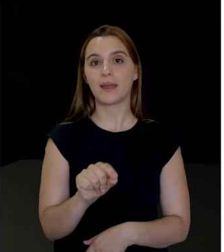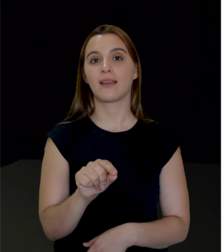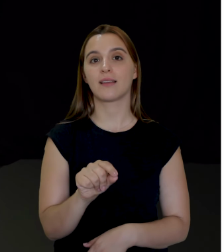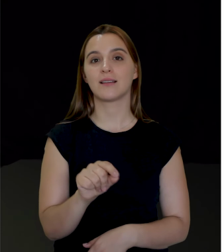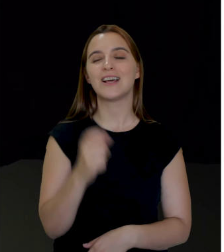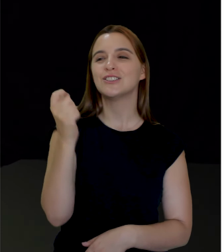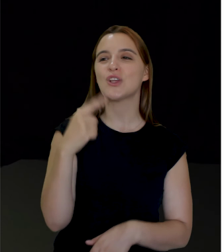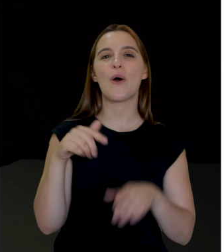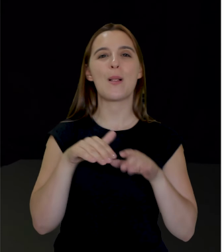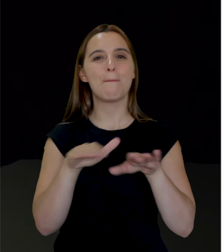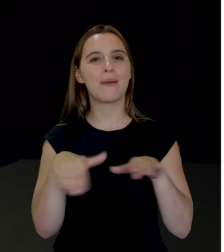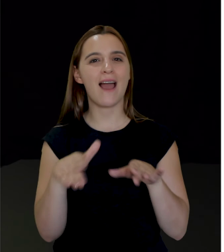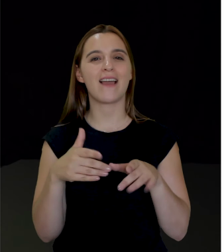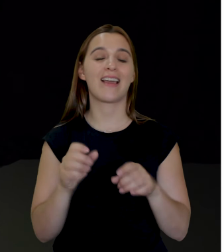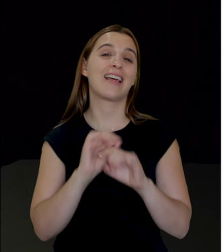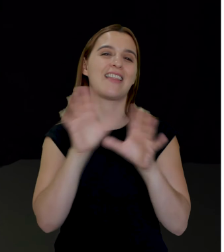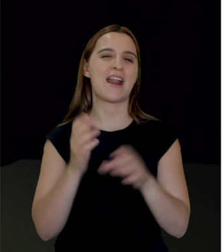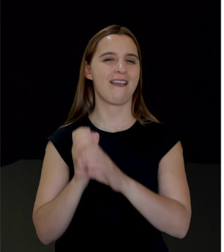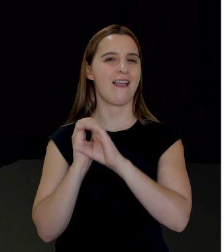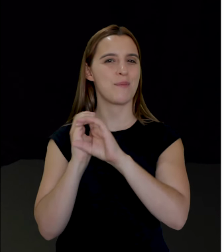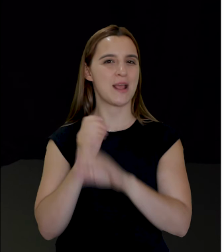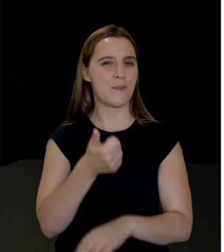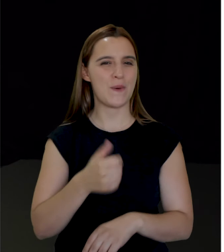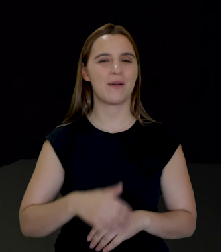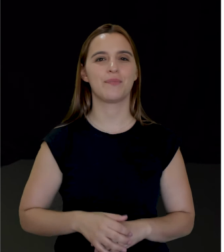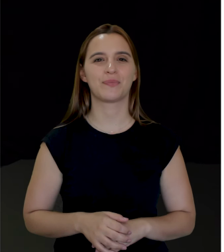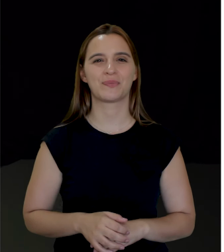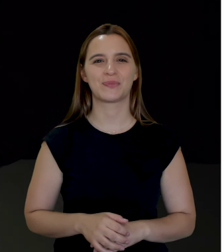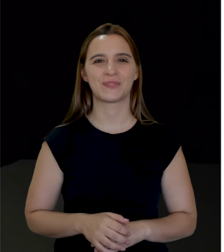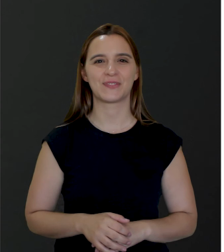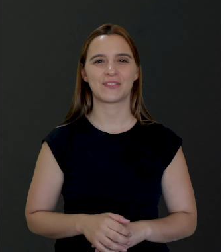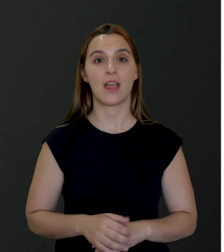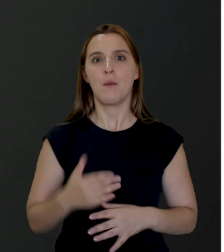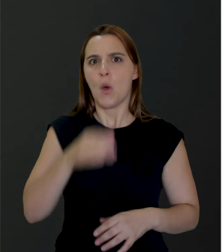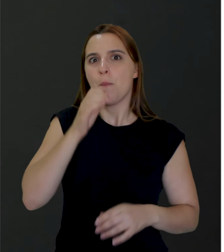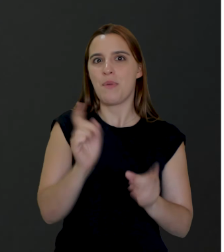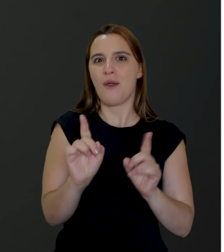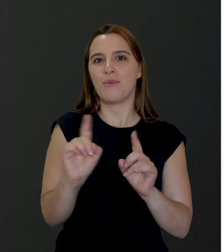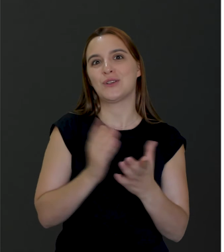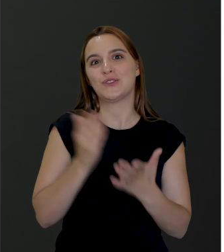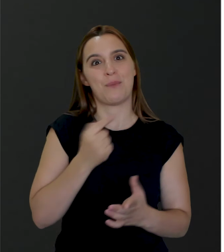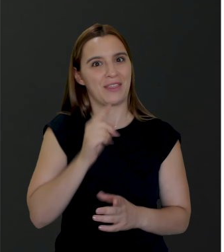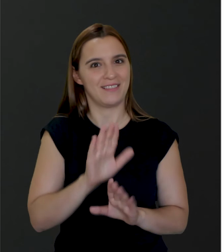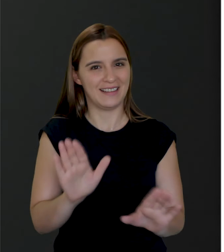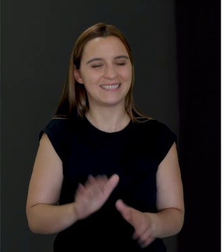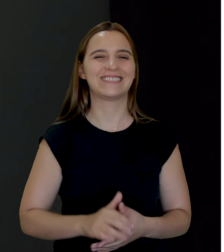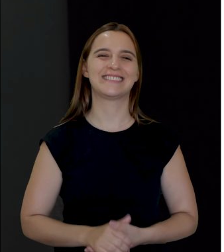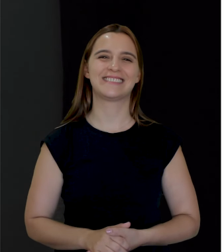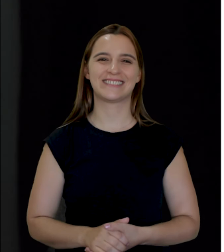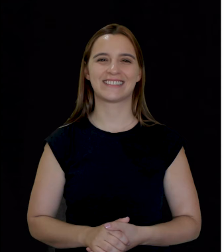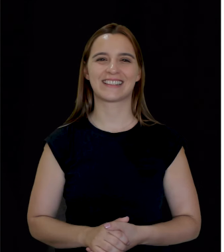sol, ali praia e obviamente uma boa caipirinha. Ah, mas eu não bebo, isto explicou-se ao mesmo parreco.